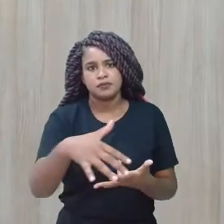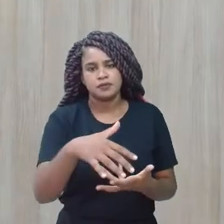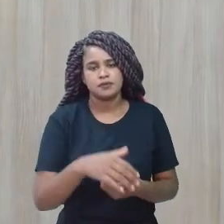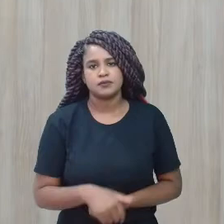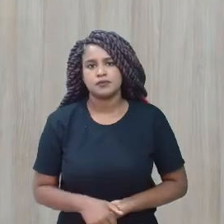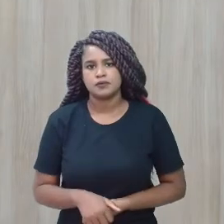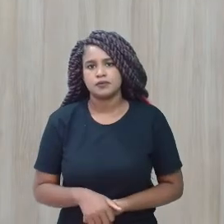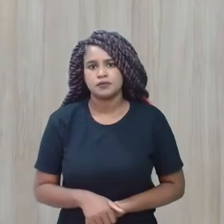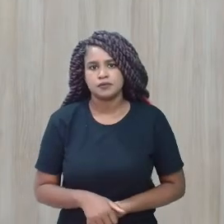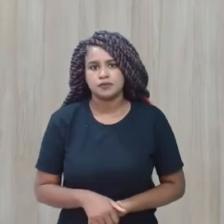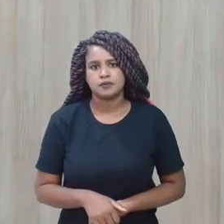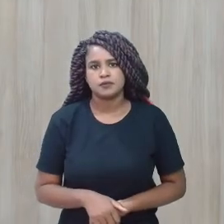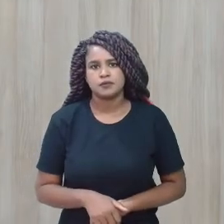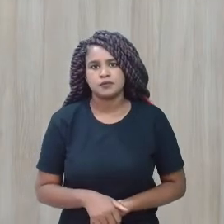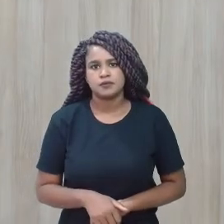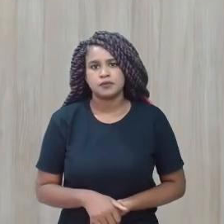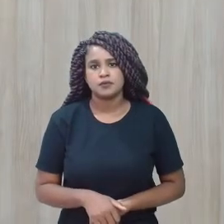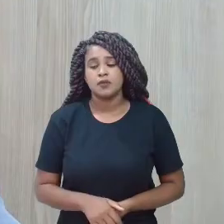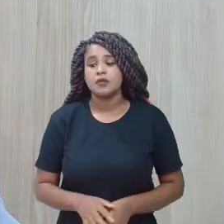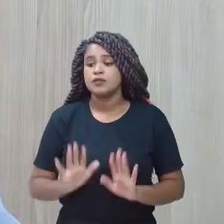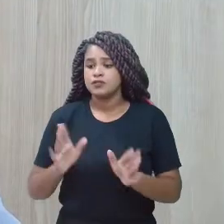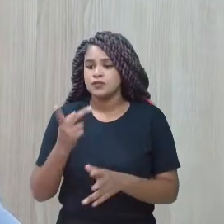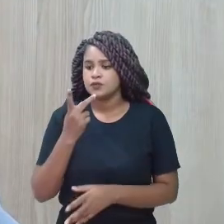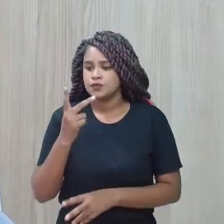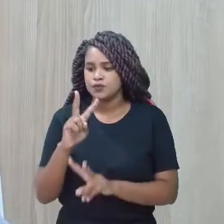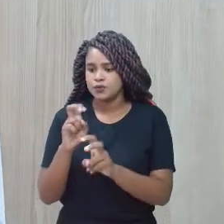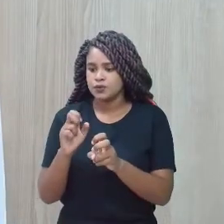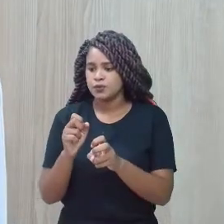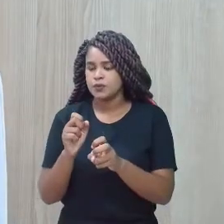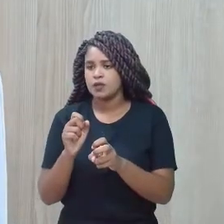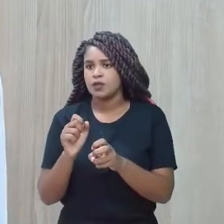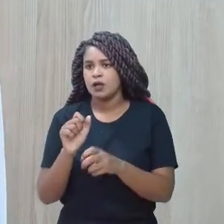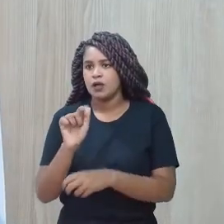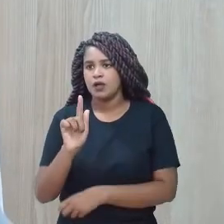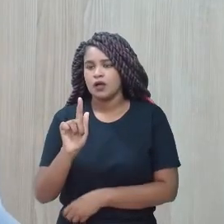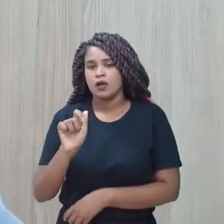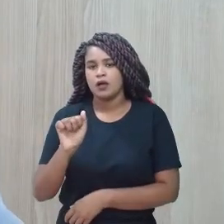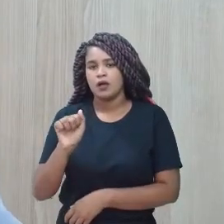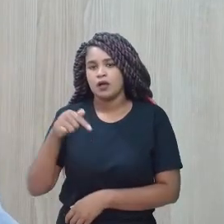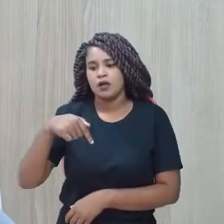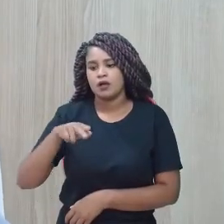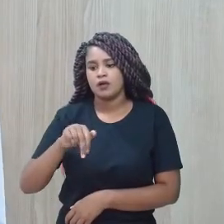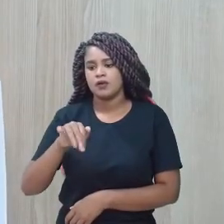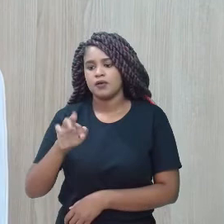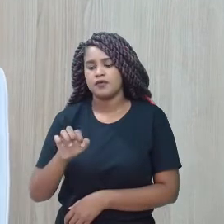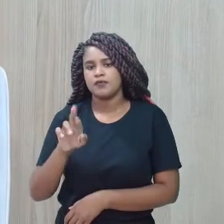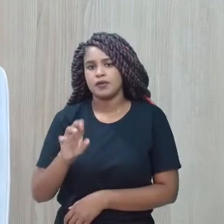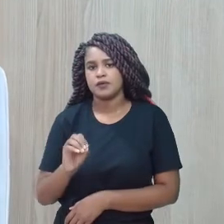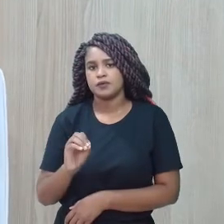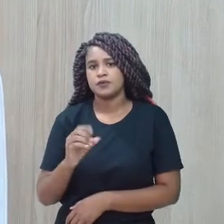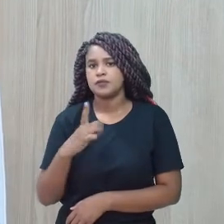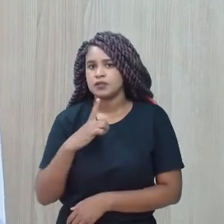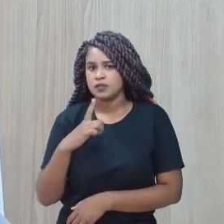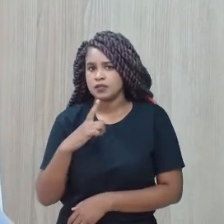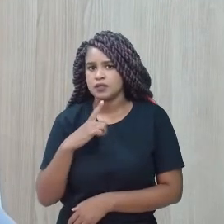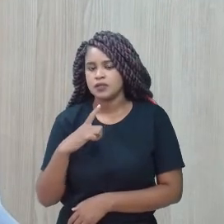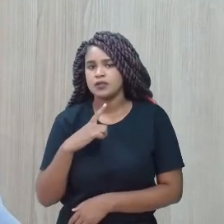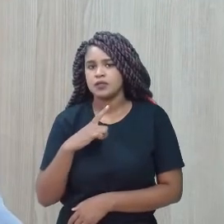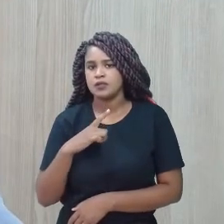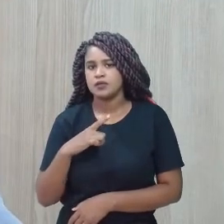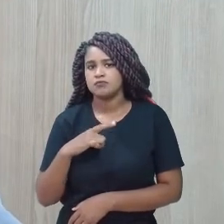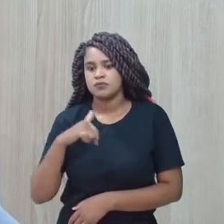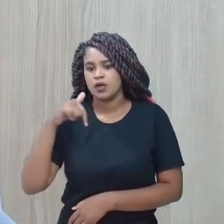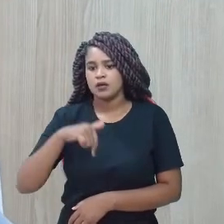avançando aqui, certo? Como a gente falou de aquífero, professor, se os alunos aí tiverem dúvida, né, pesquisem aí para conhecer o nosso aquífero